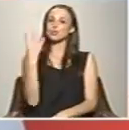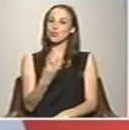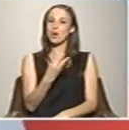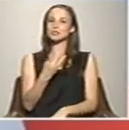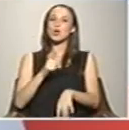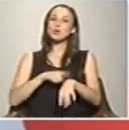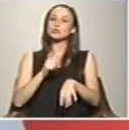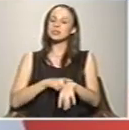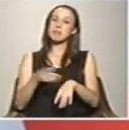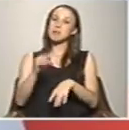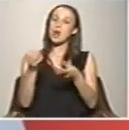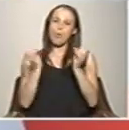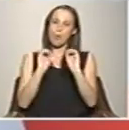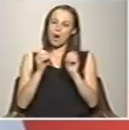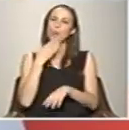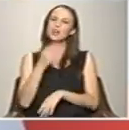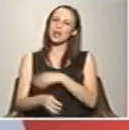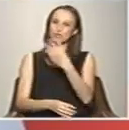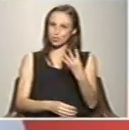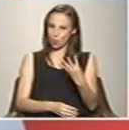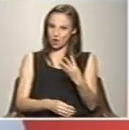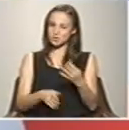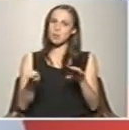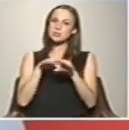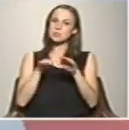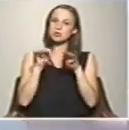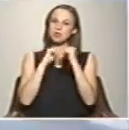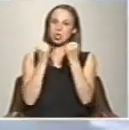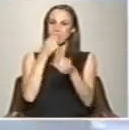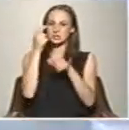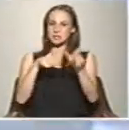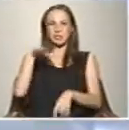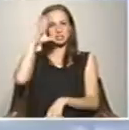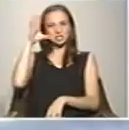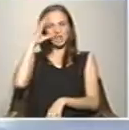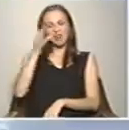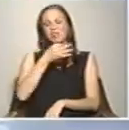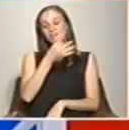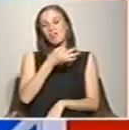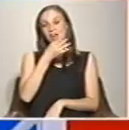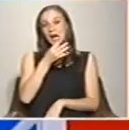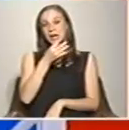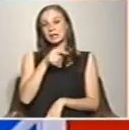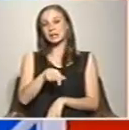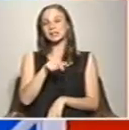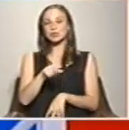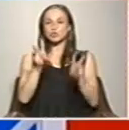ter mais tempo. Muito obrigada aos quatro por terem estado no Cidade Civil esta tarde a falarem-nos sobre esta questão ou estas